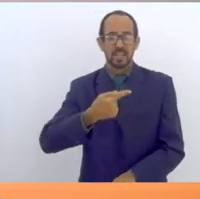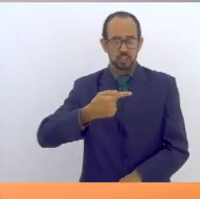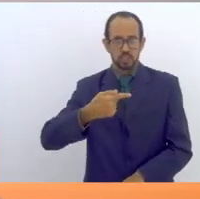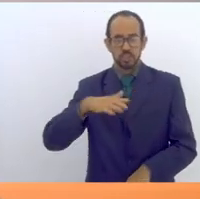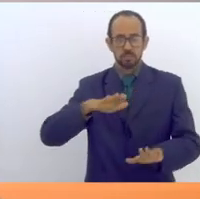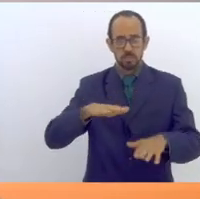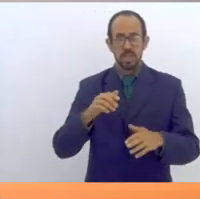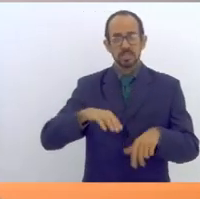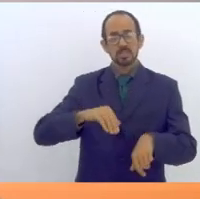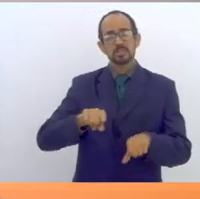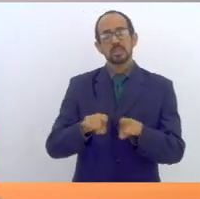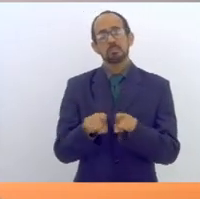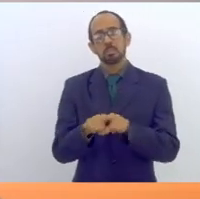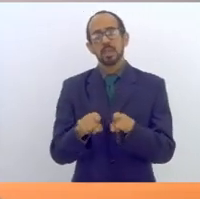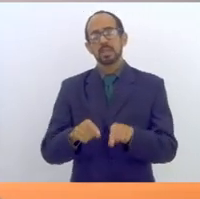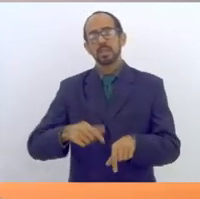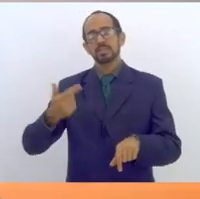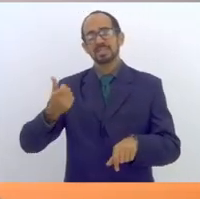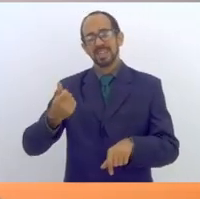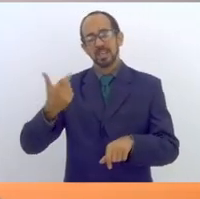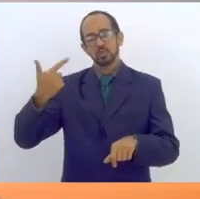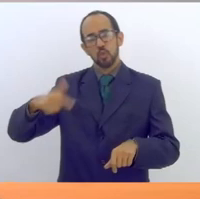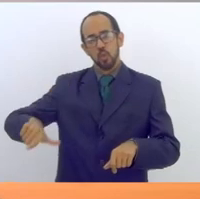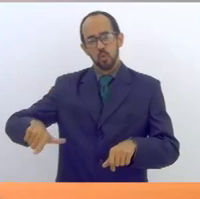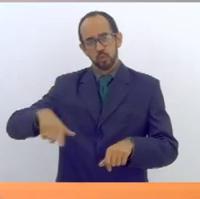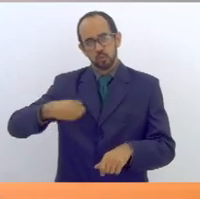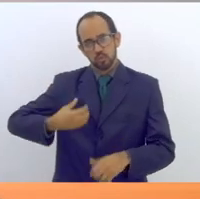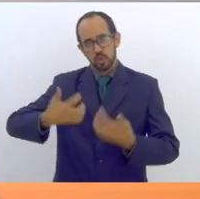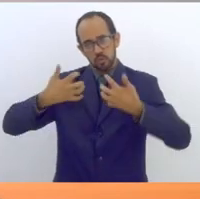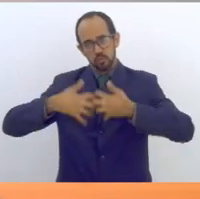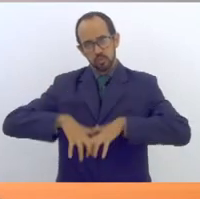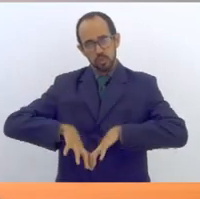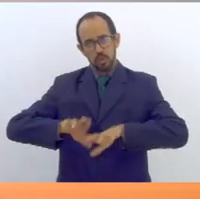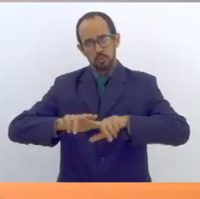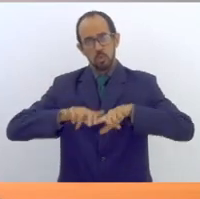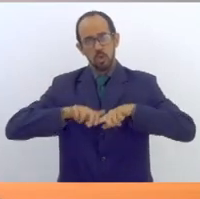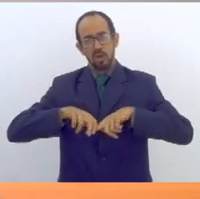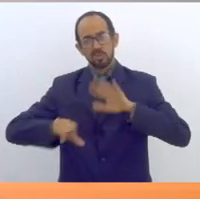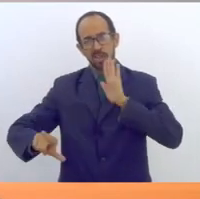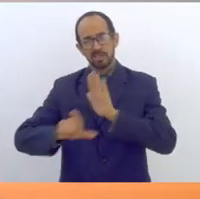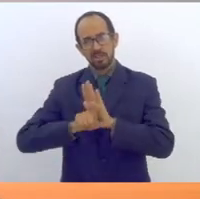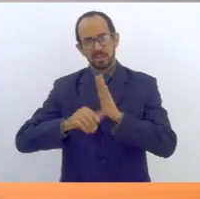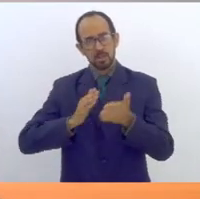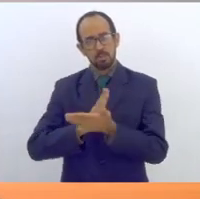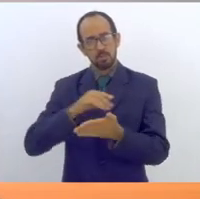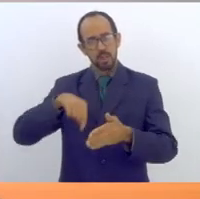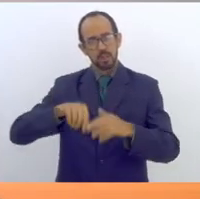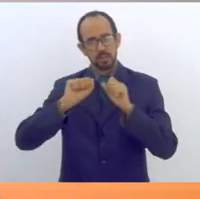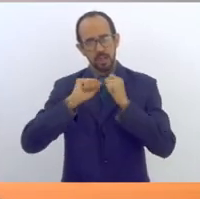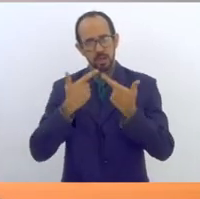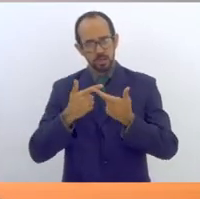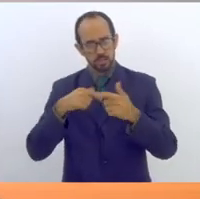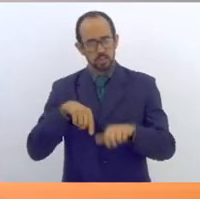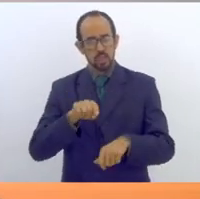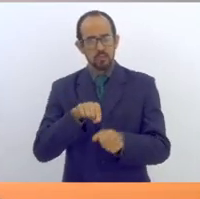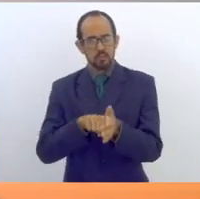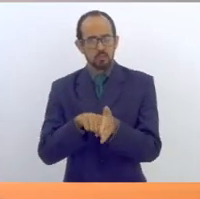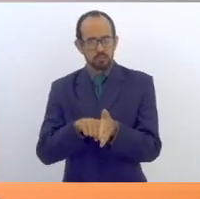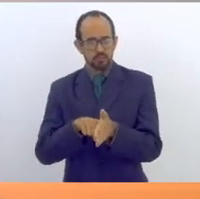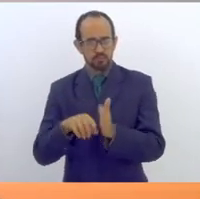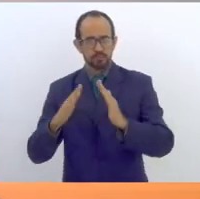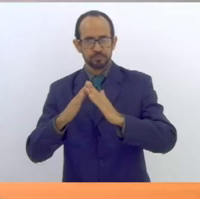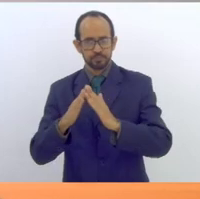mas seis editais que estão vigorando por força das leis aprovados nessa casa então temos investigador 2005